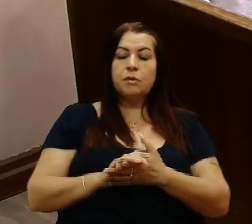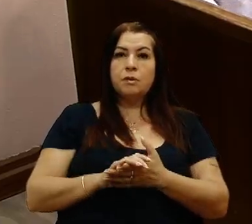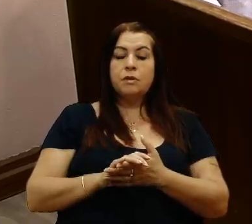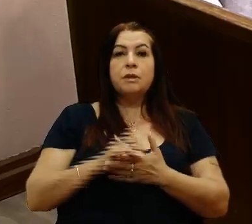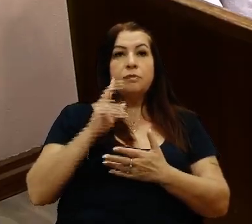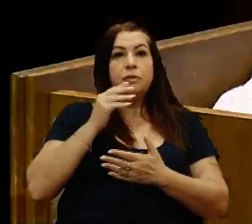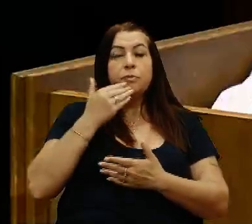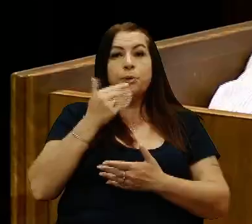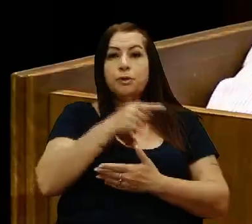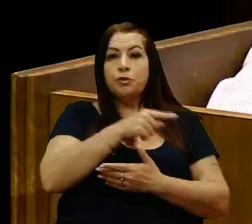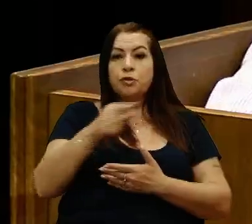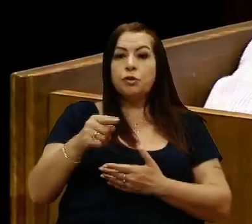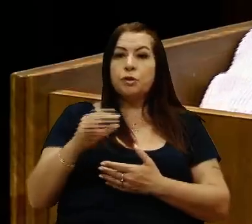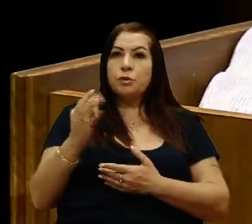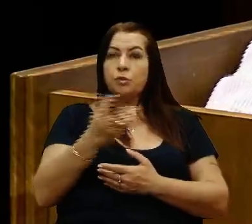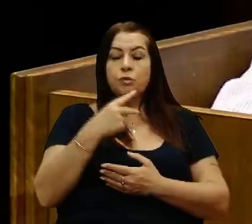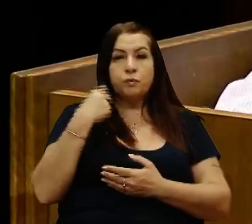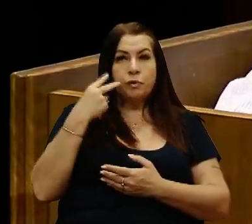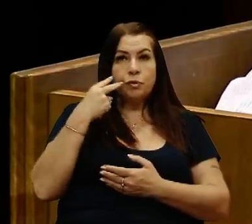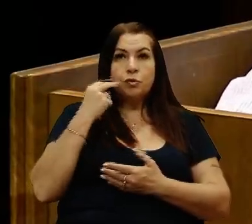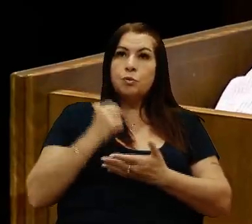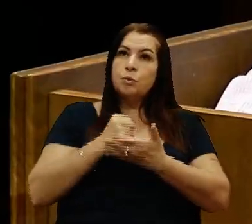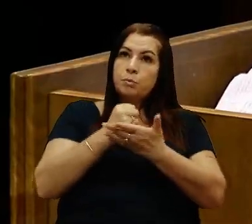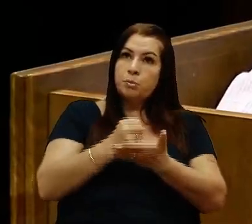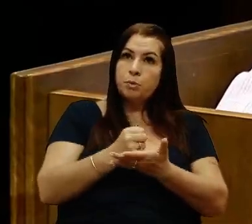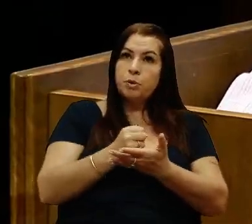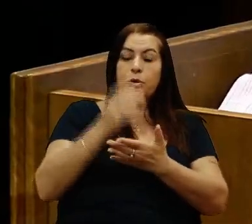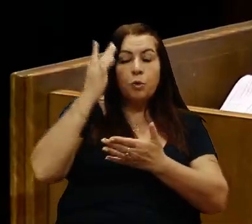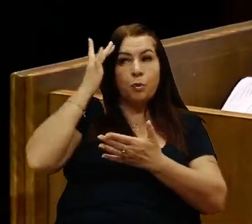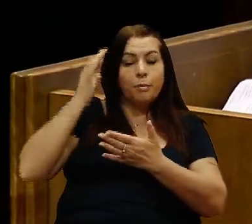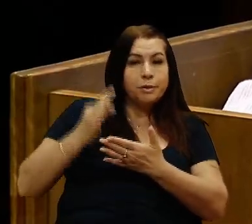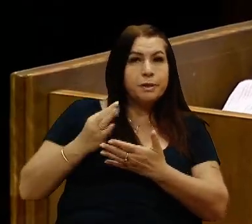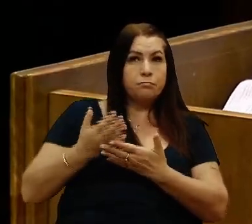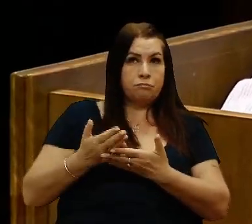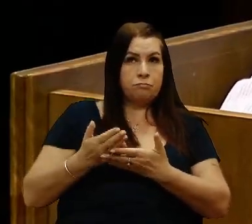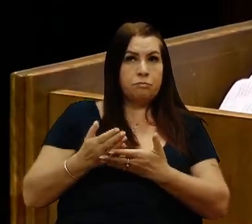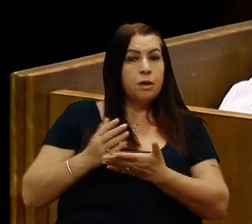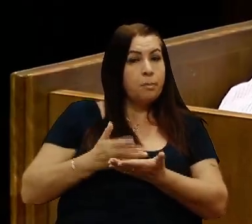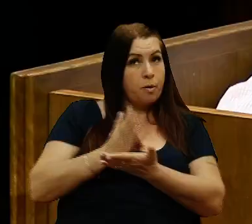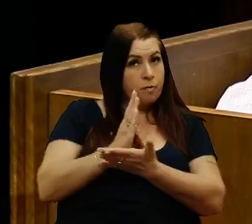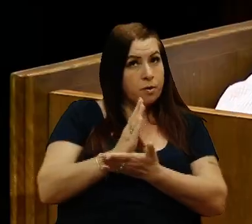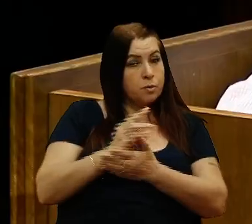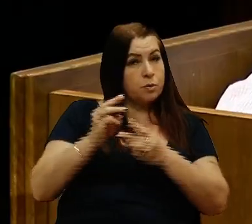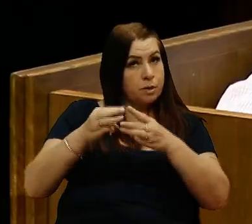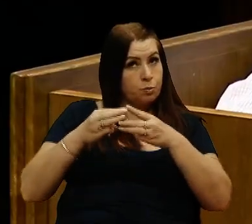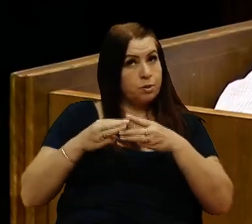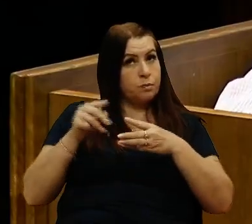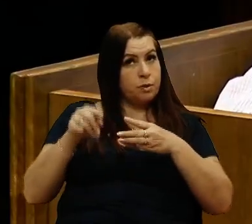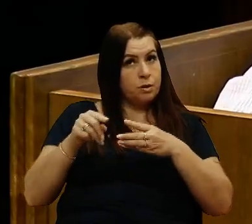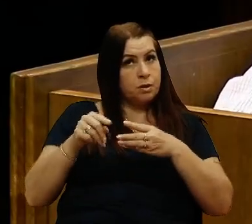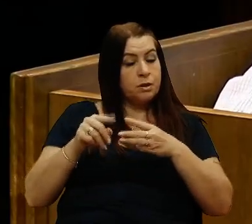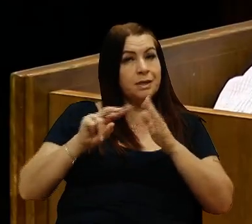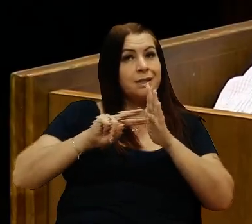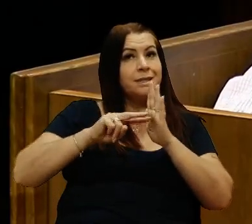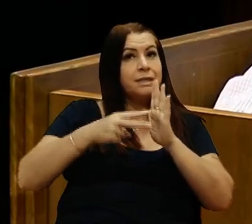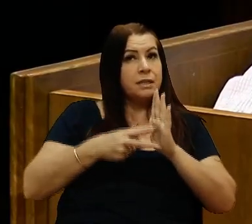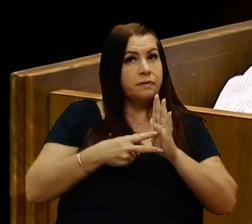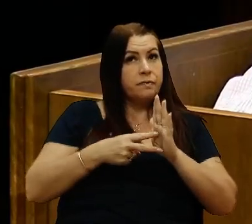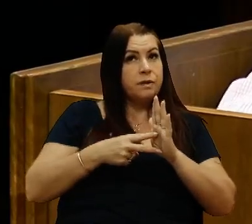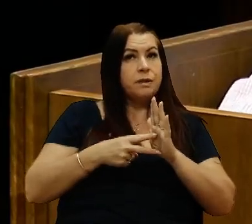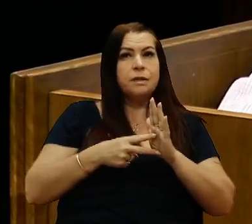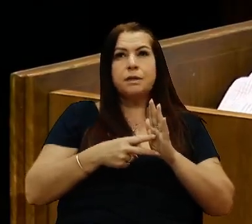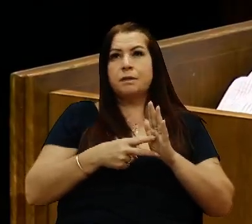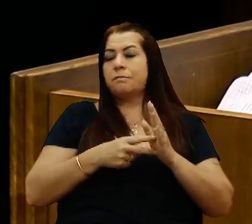nobres pares, o apoio, a compreensão e a aprovação dessa moção, que significa demais para